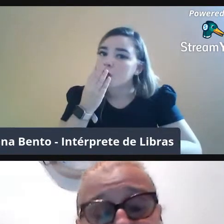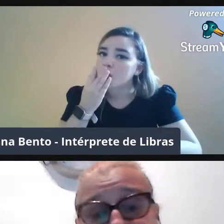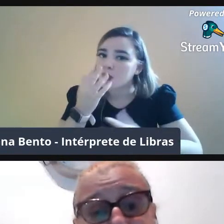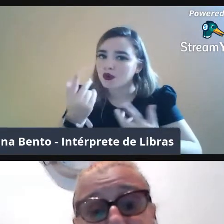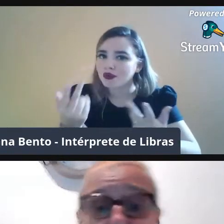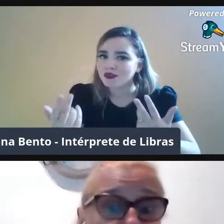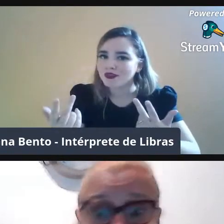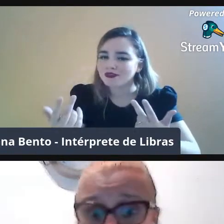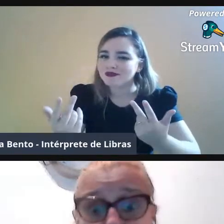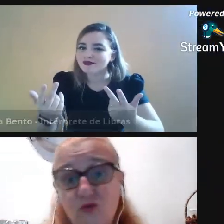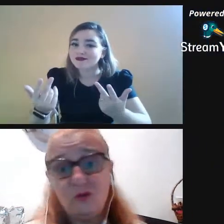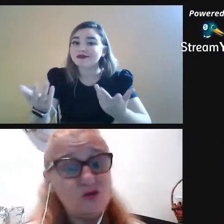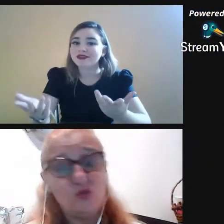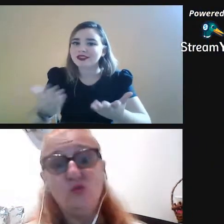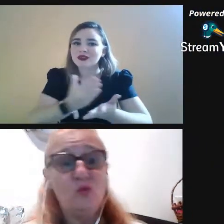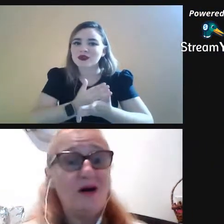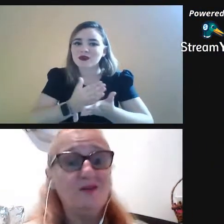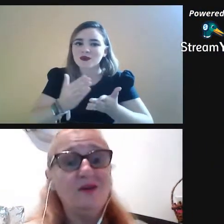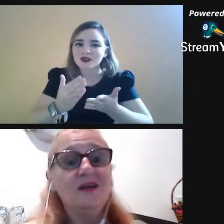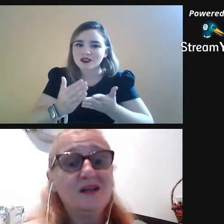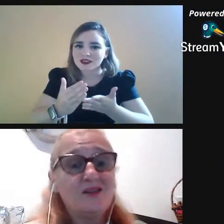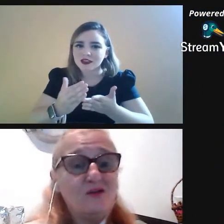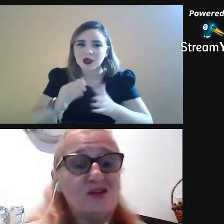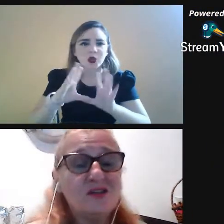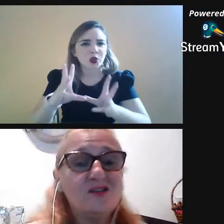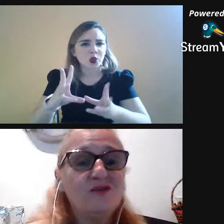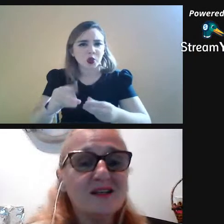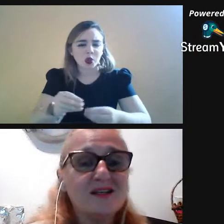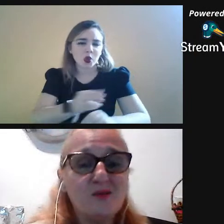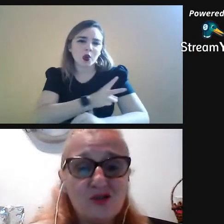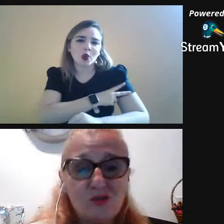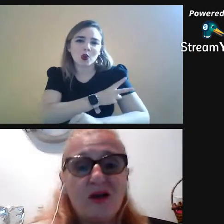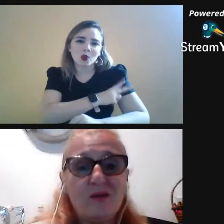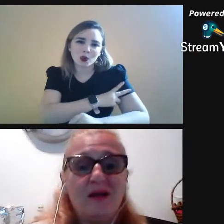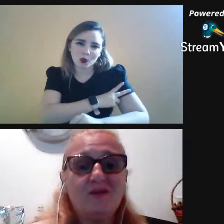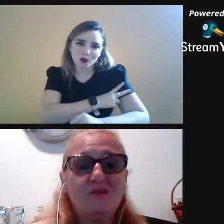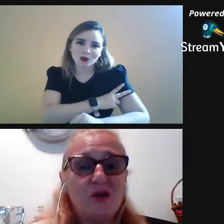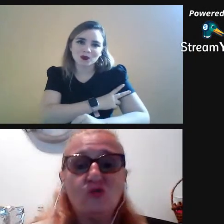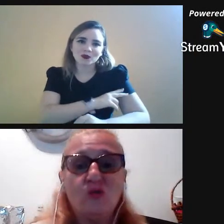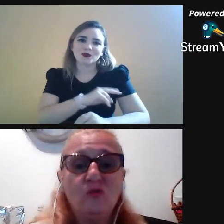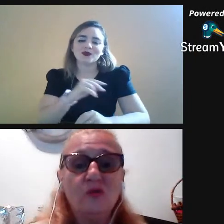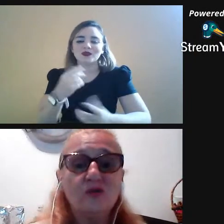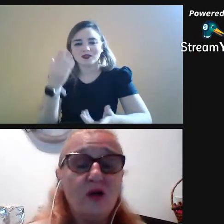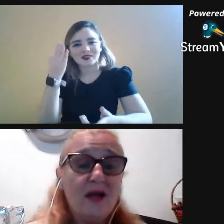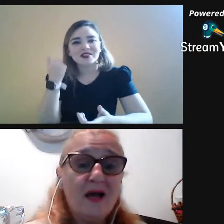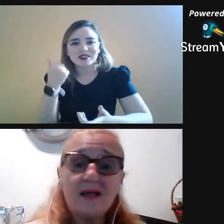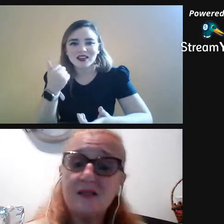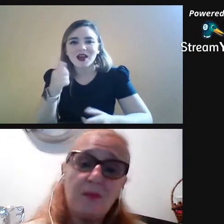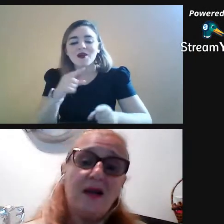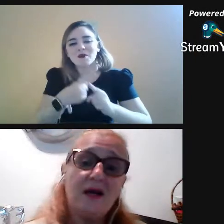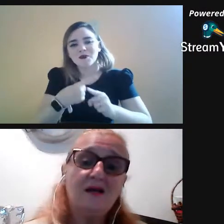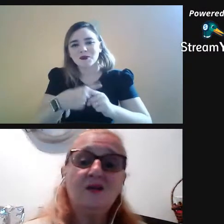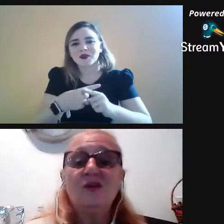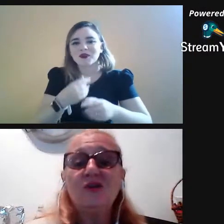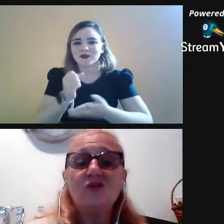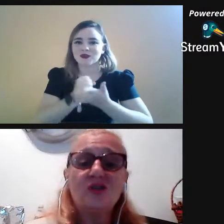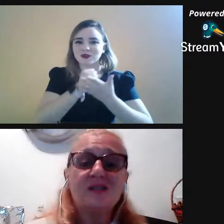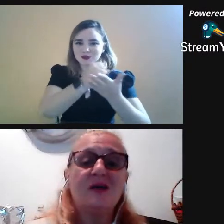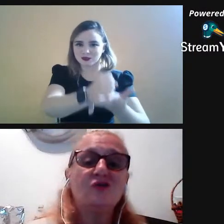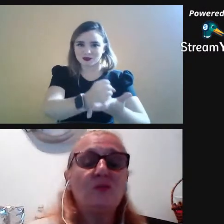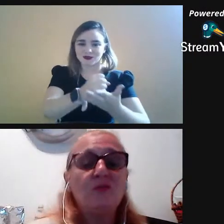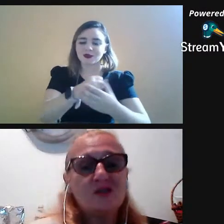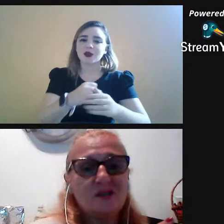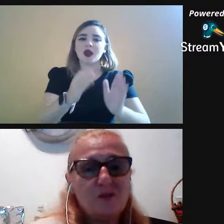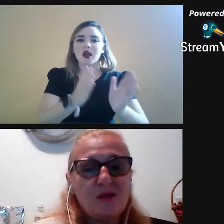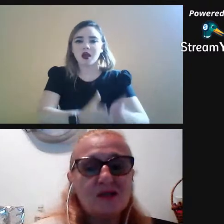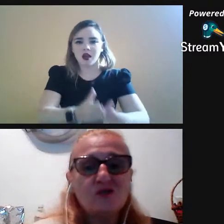a trabalhar com a turma do segundo ano, talvez Silvânia sabe disso, porque a Maria me ajudou muito, a separar. Então eu tinha